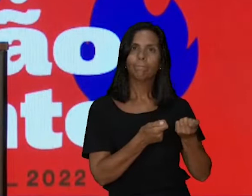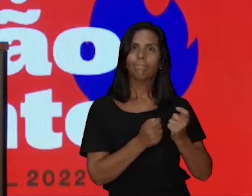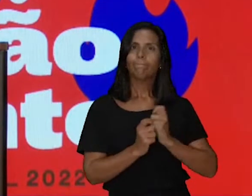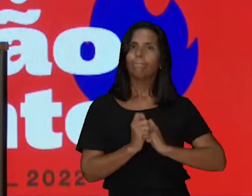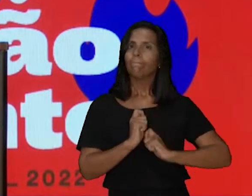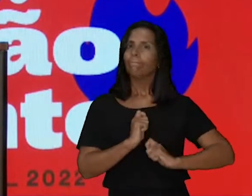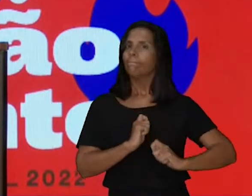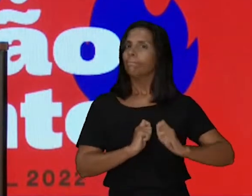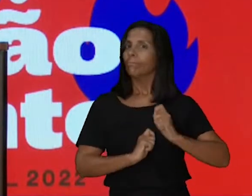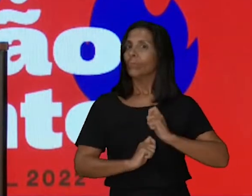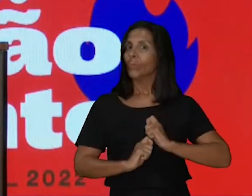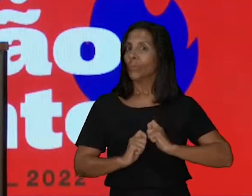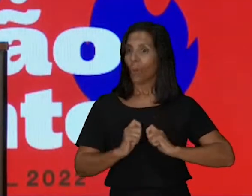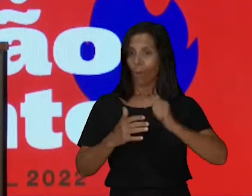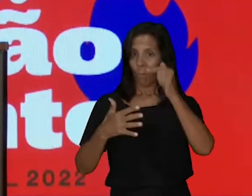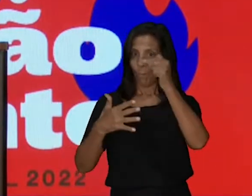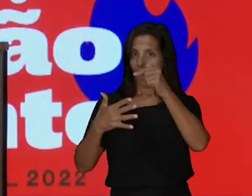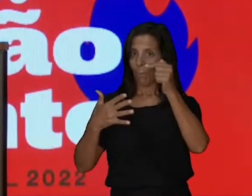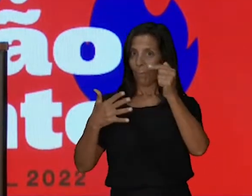Ansiedade, já está aumentando aqui, ó.